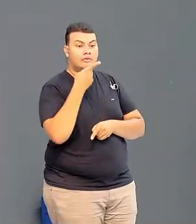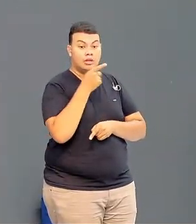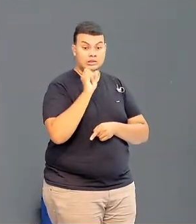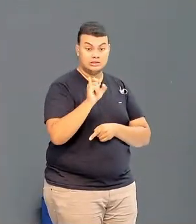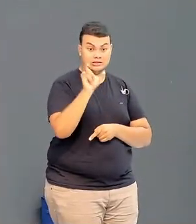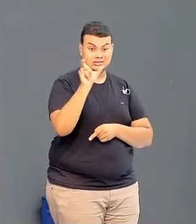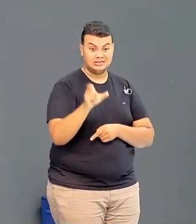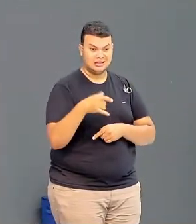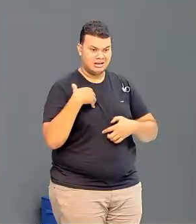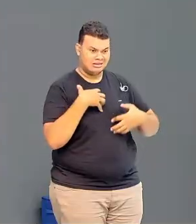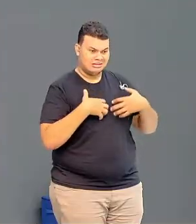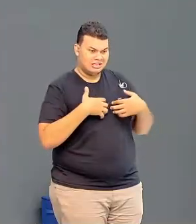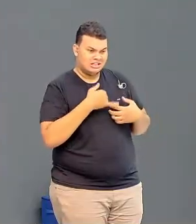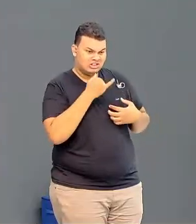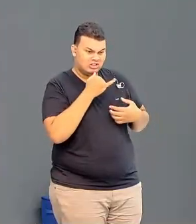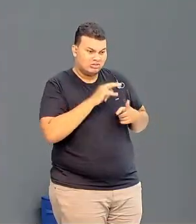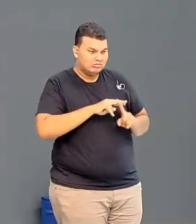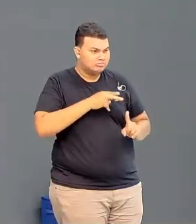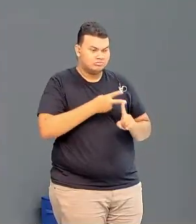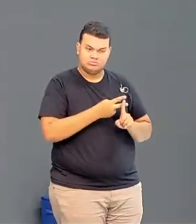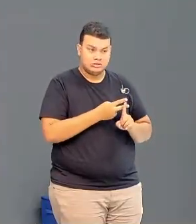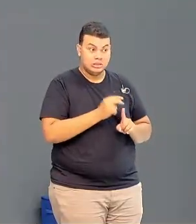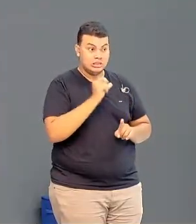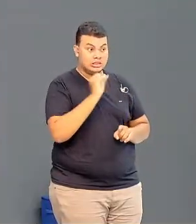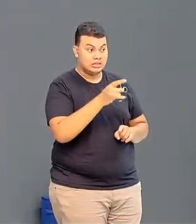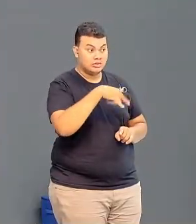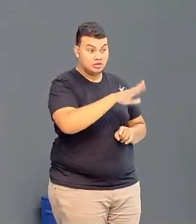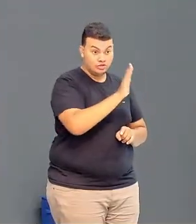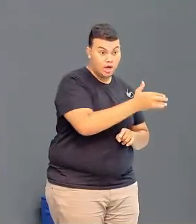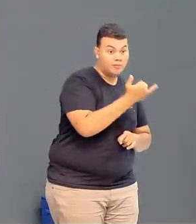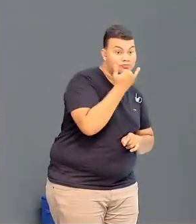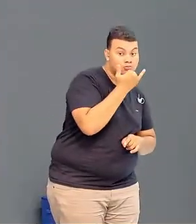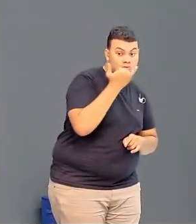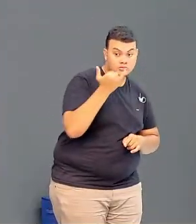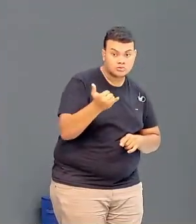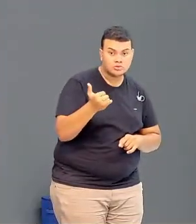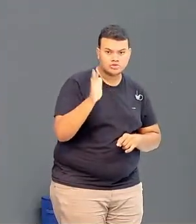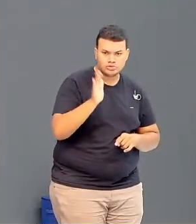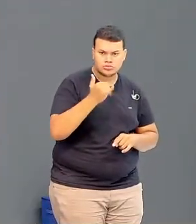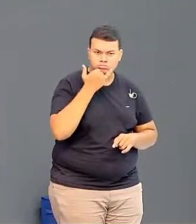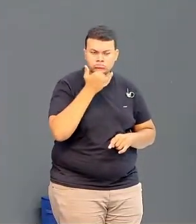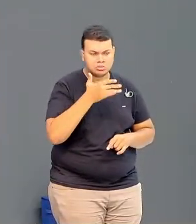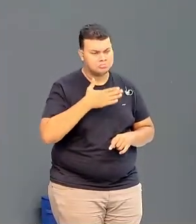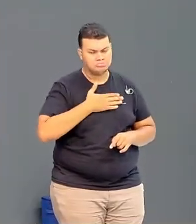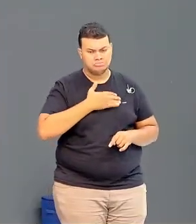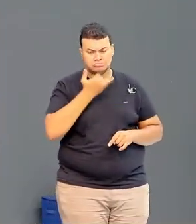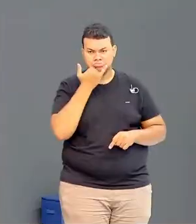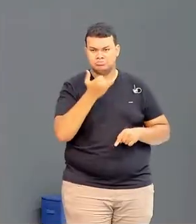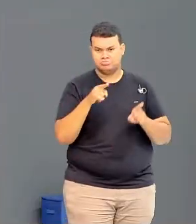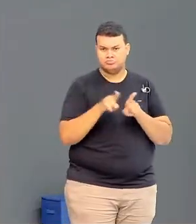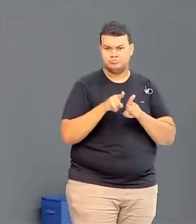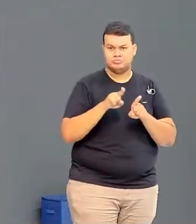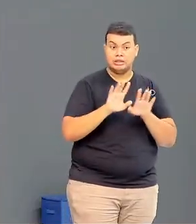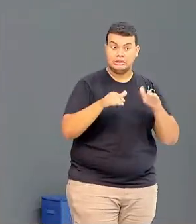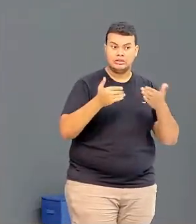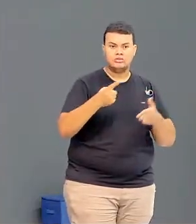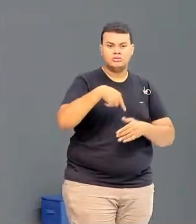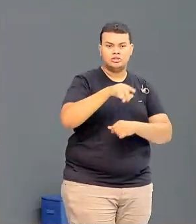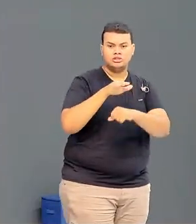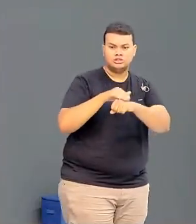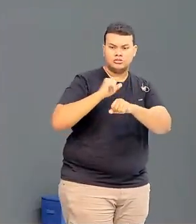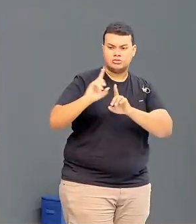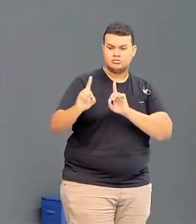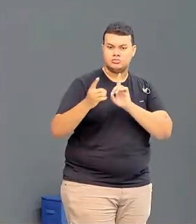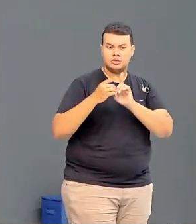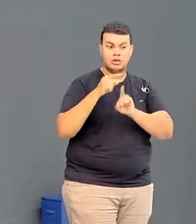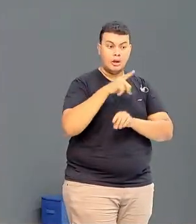entristeça demasiadamente. Então, se vocês já o perdoaram, ou já o perdoou, eu também já o perdoo. Então já chama ele para